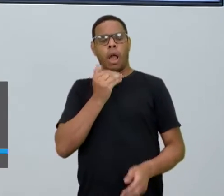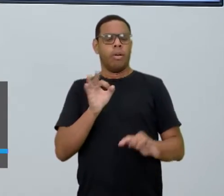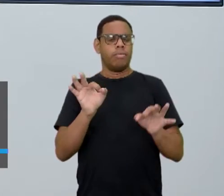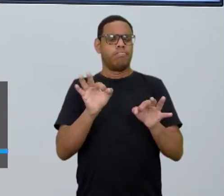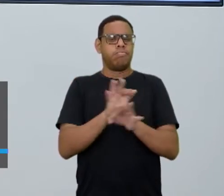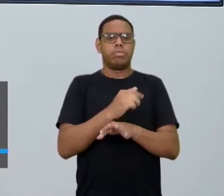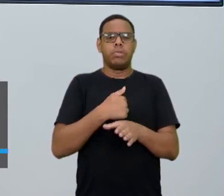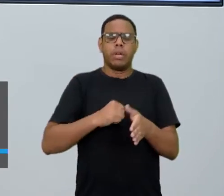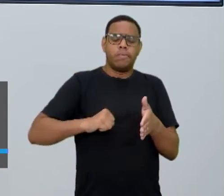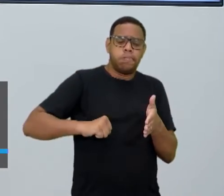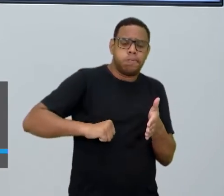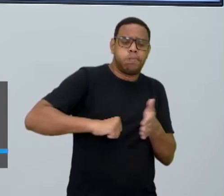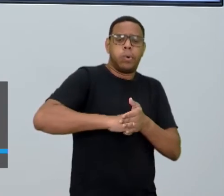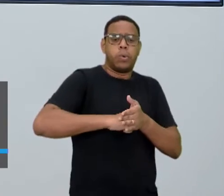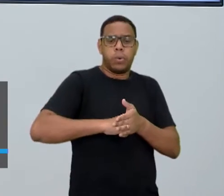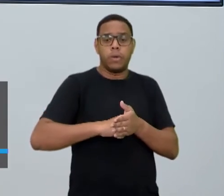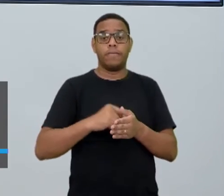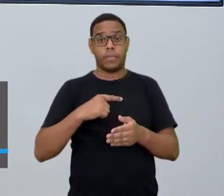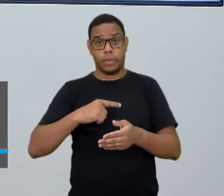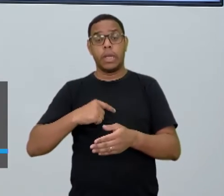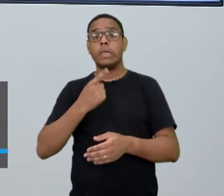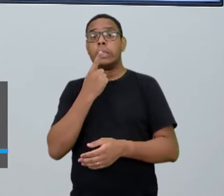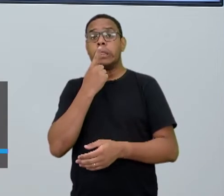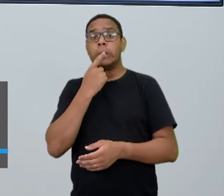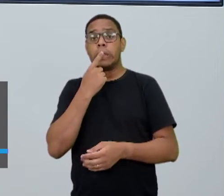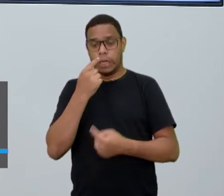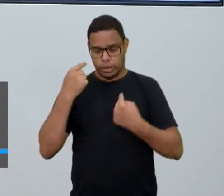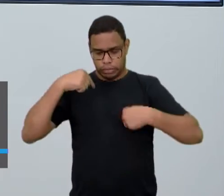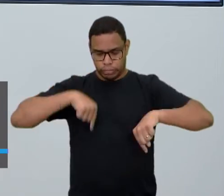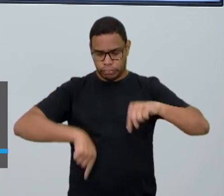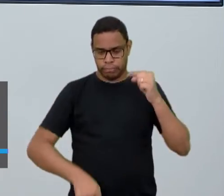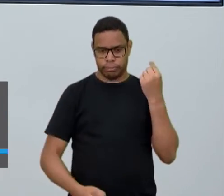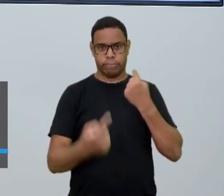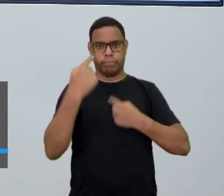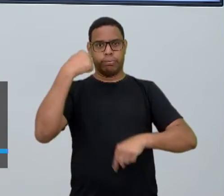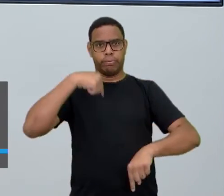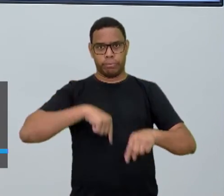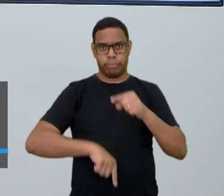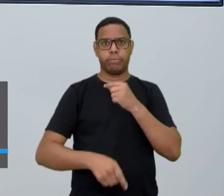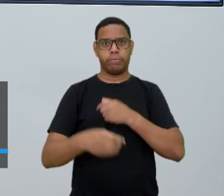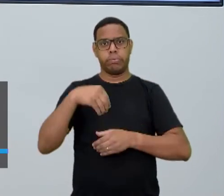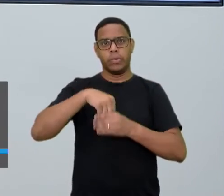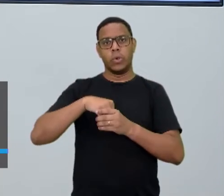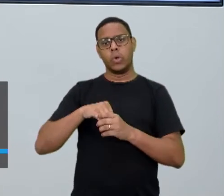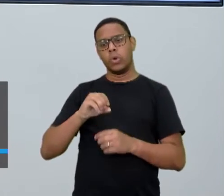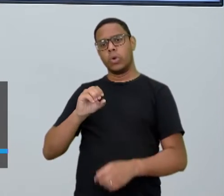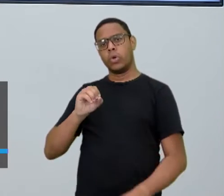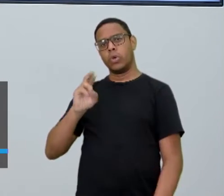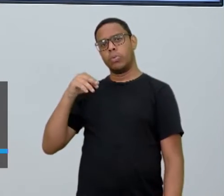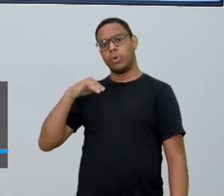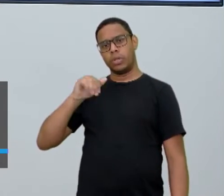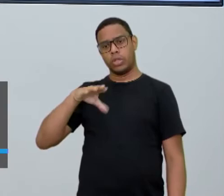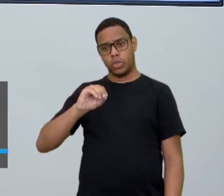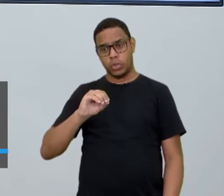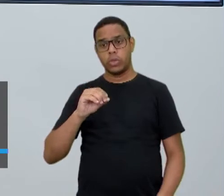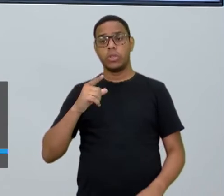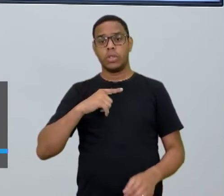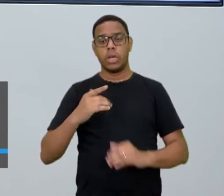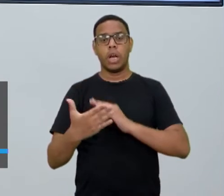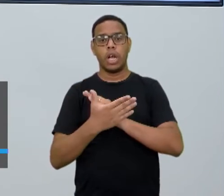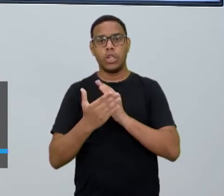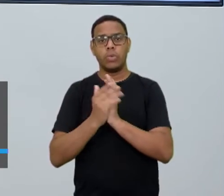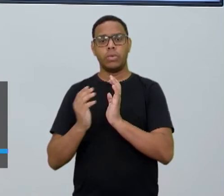E aí, ela cai na corrente sanguínea, como a maioria, então, dos nossos hormônios, e aí ela segue para diversos